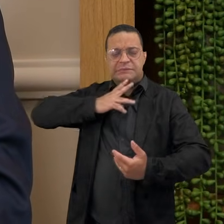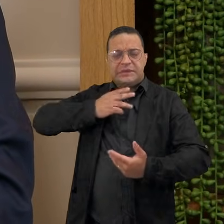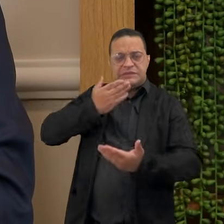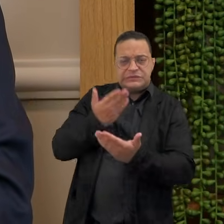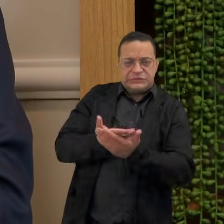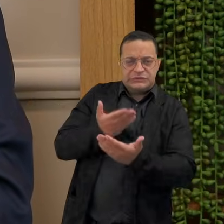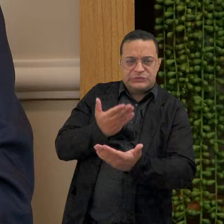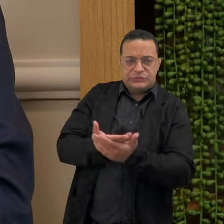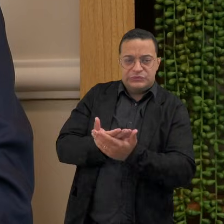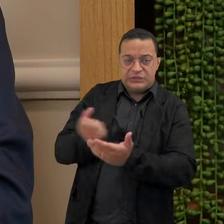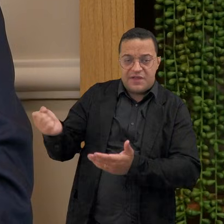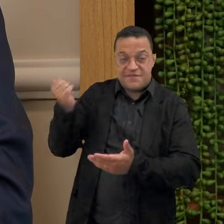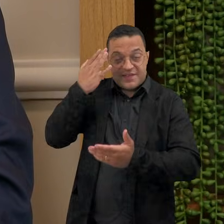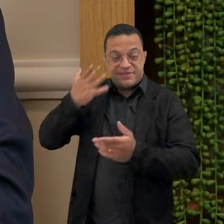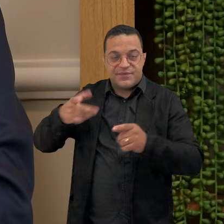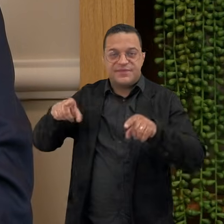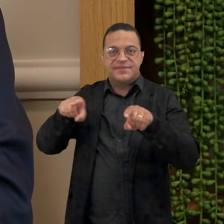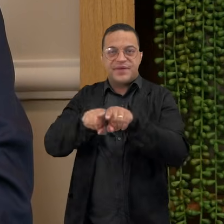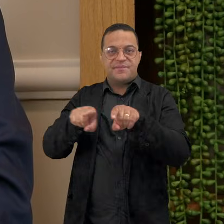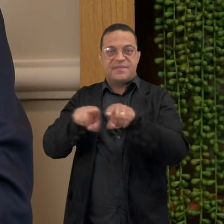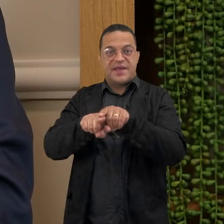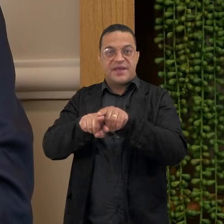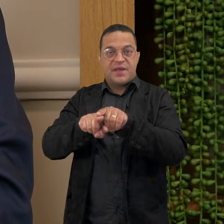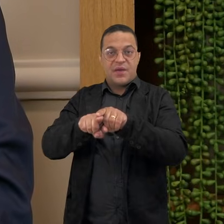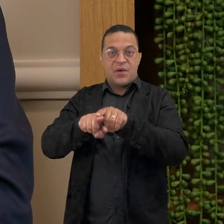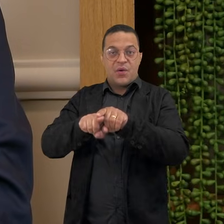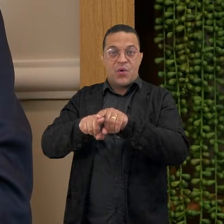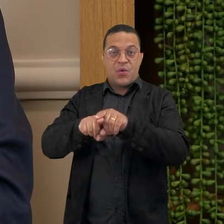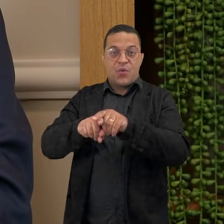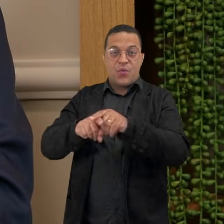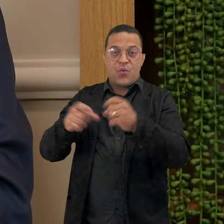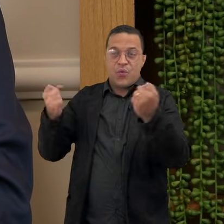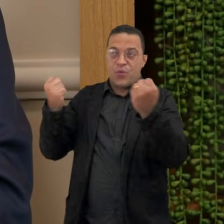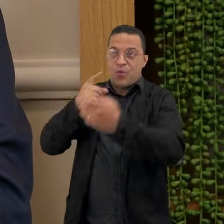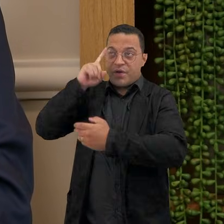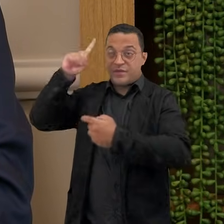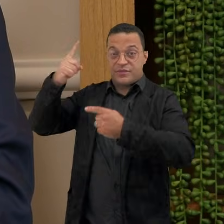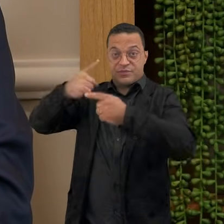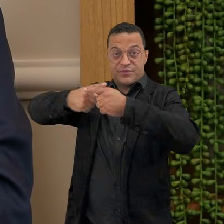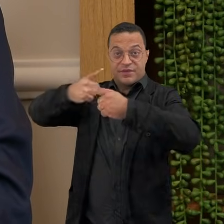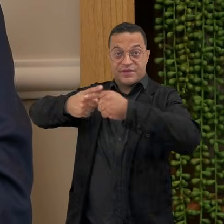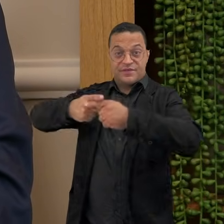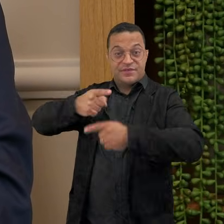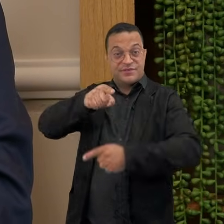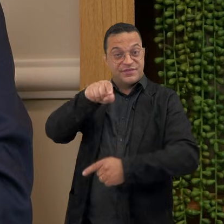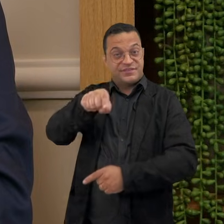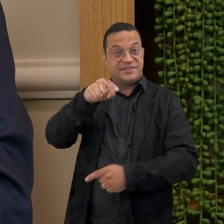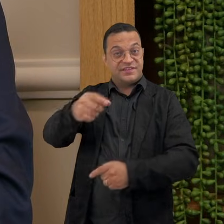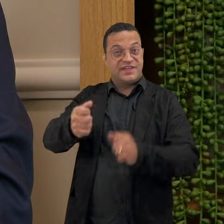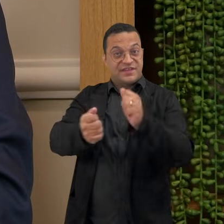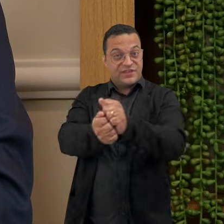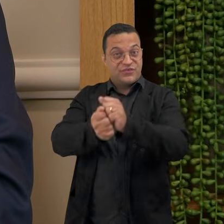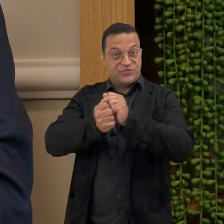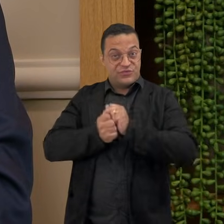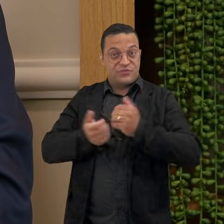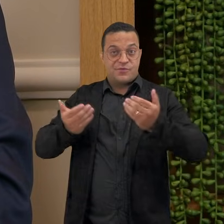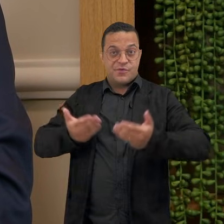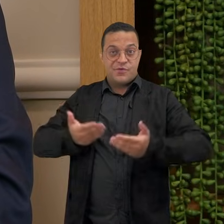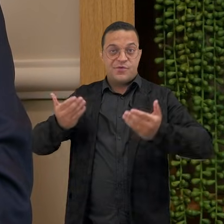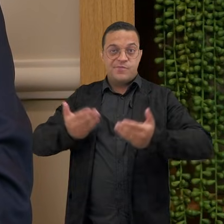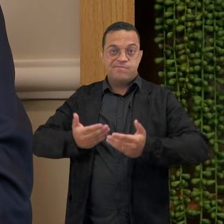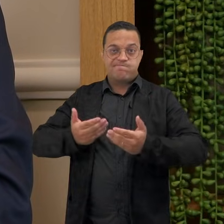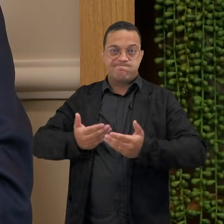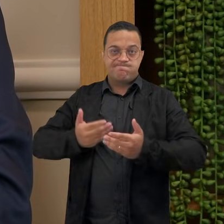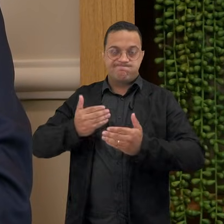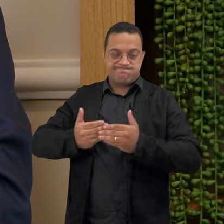abordagens, de revelações. Glória a Deus pela sua participação hoje também. Na sequência,